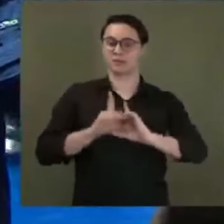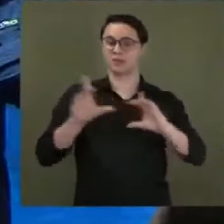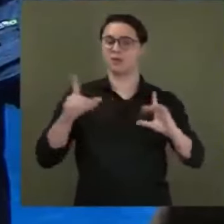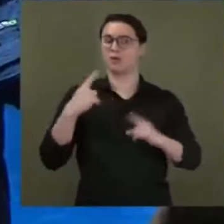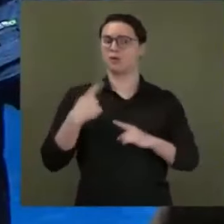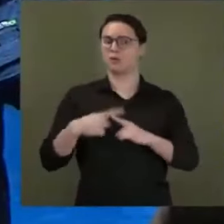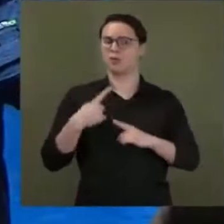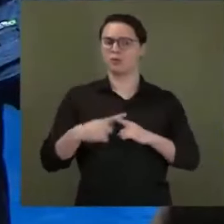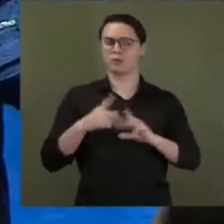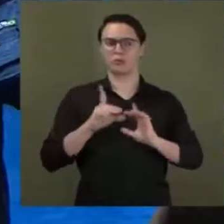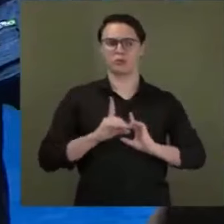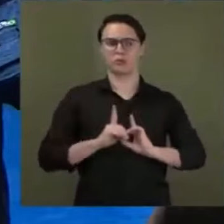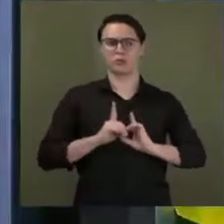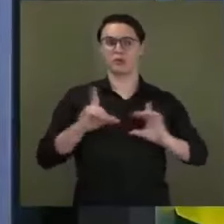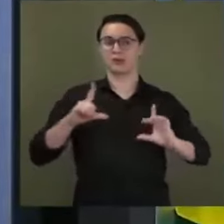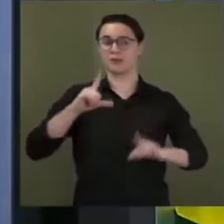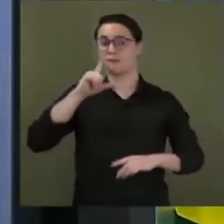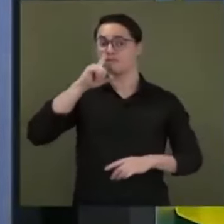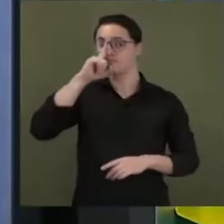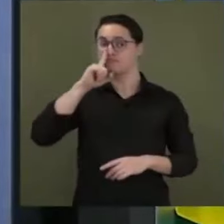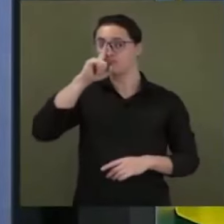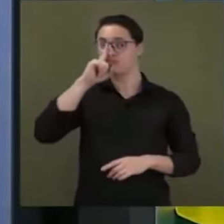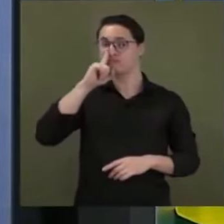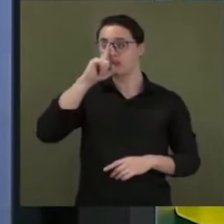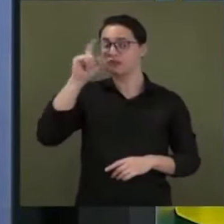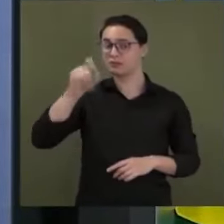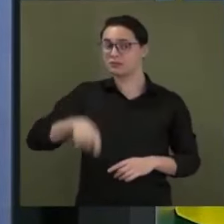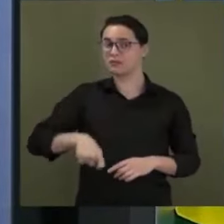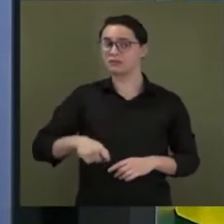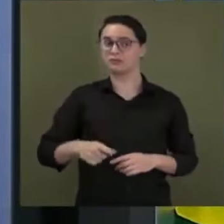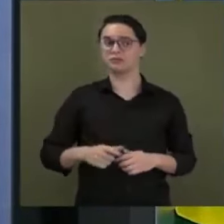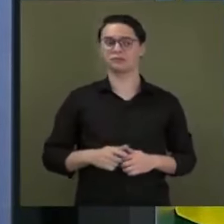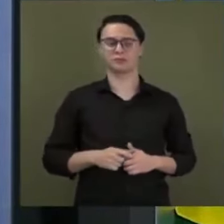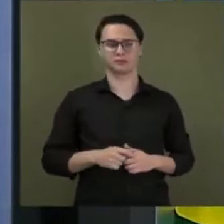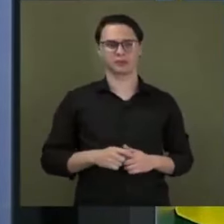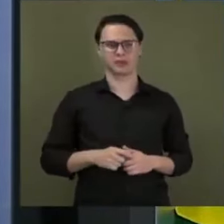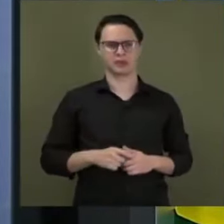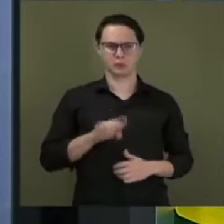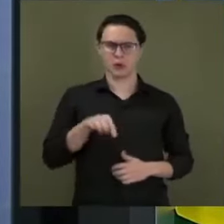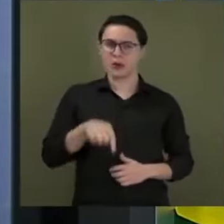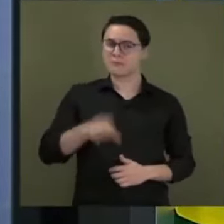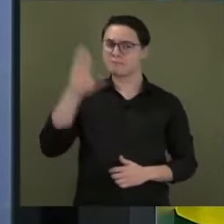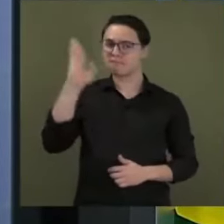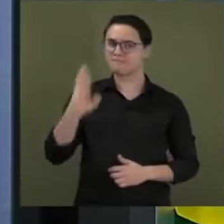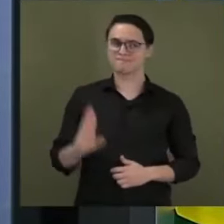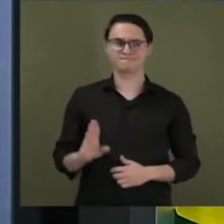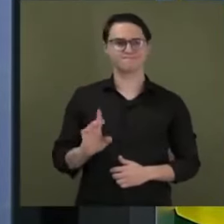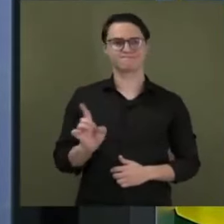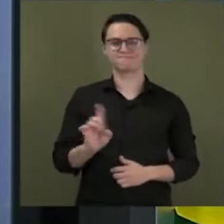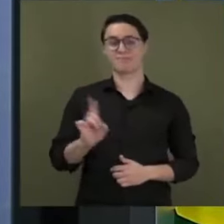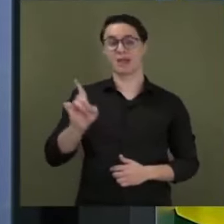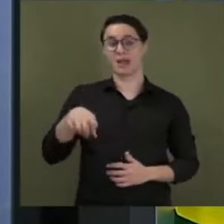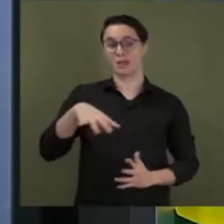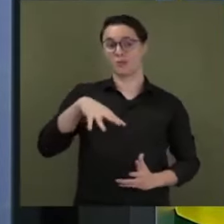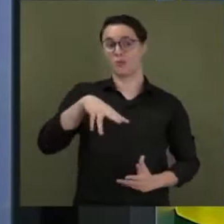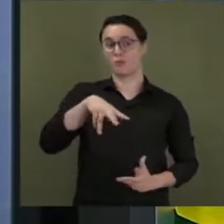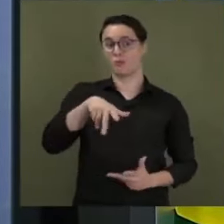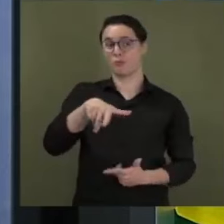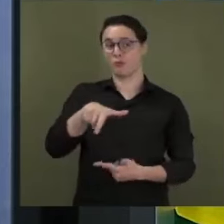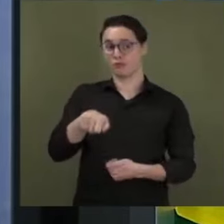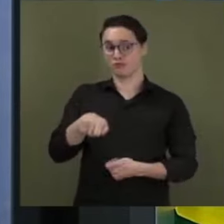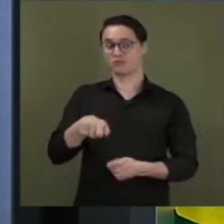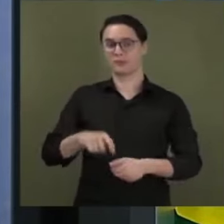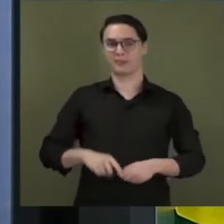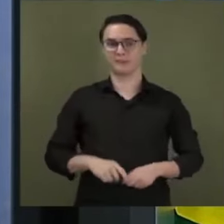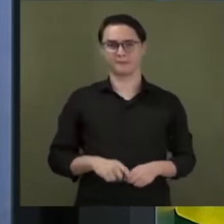democracia está em risco sim no mundo não é só no Brasil é é um período histório um